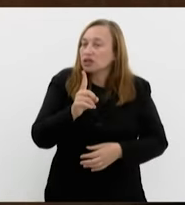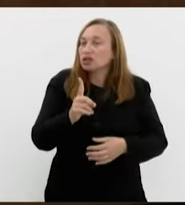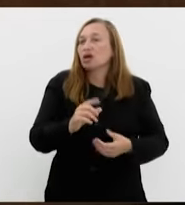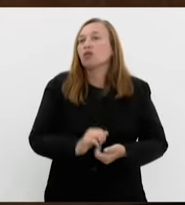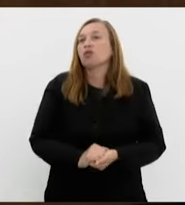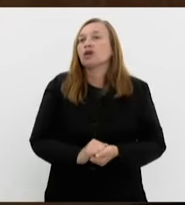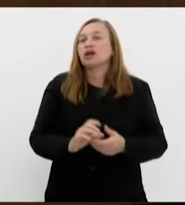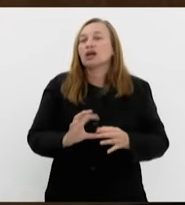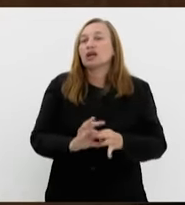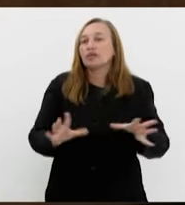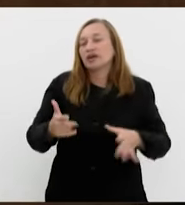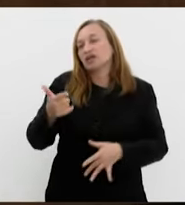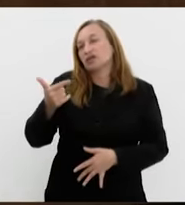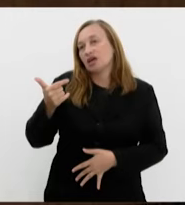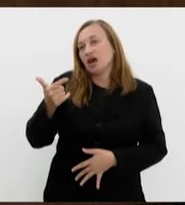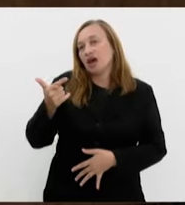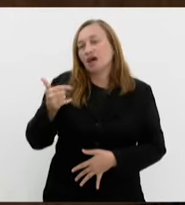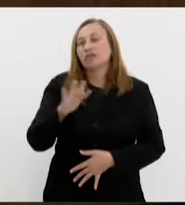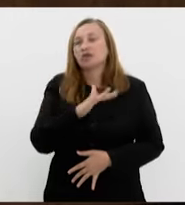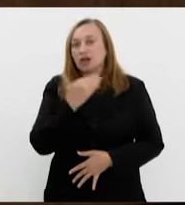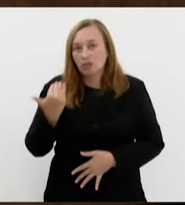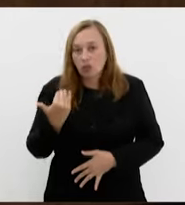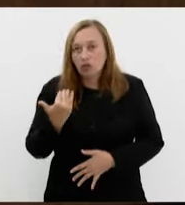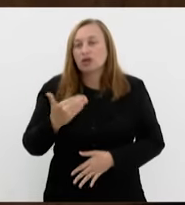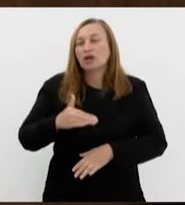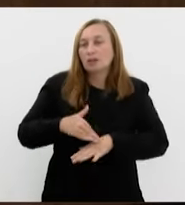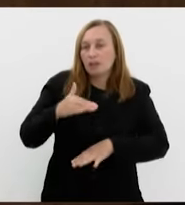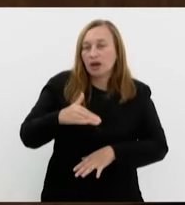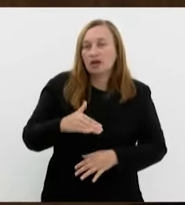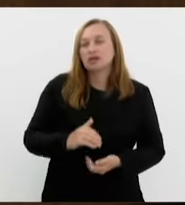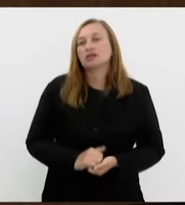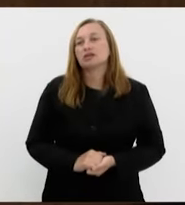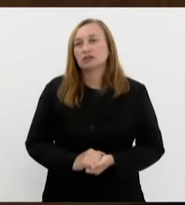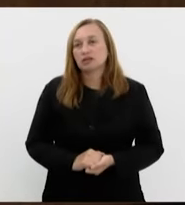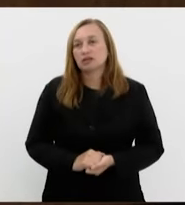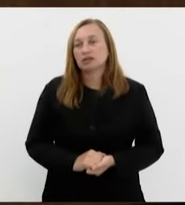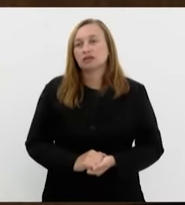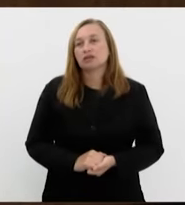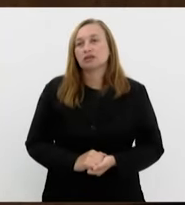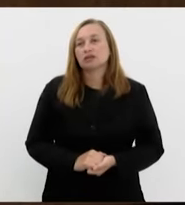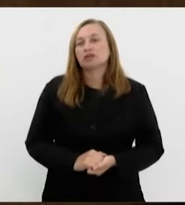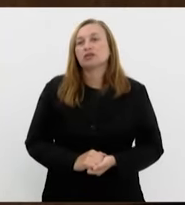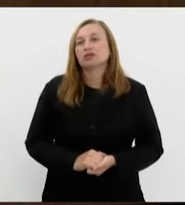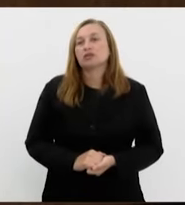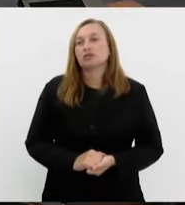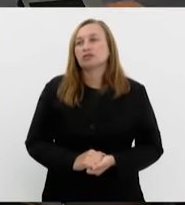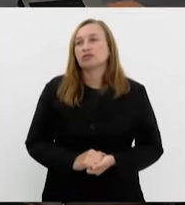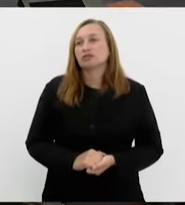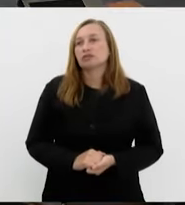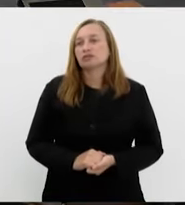banalização da arma e da morte, ainda mais dessa forma irresponsável como foi.